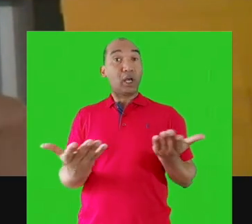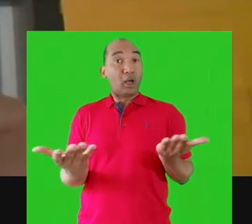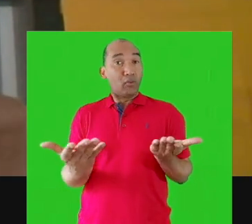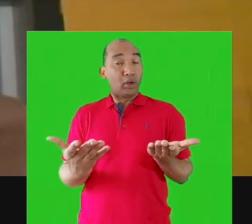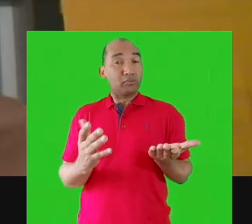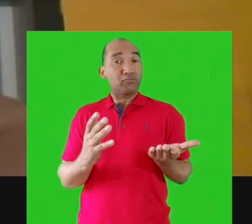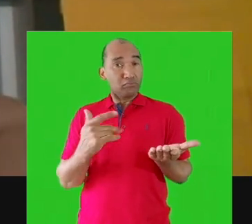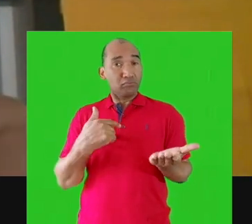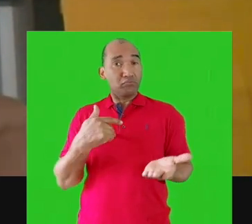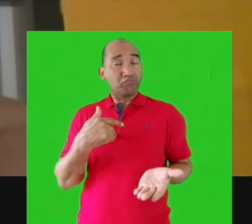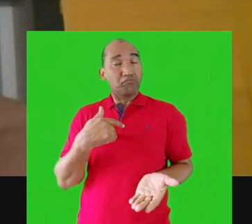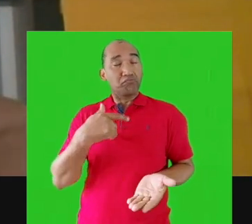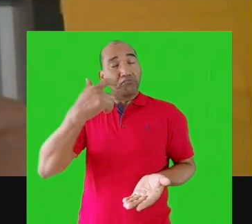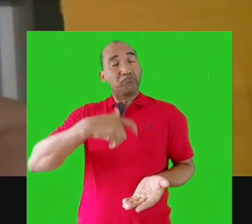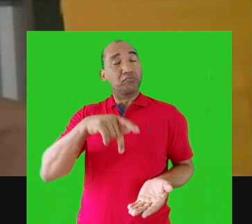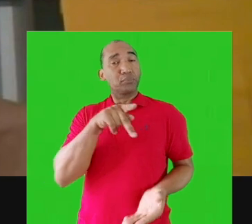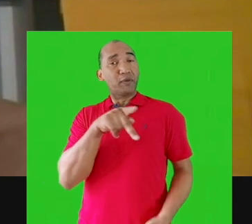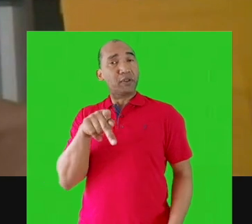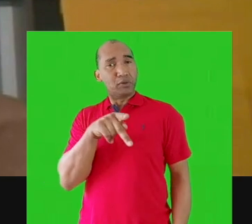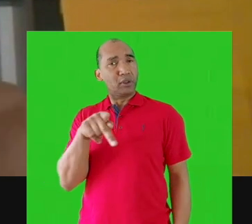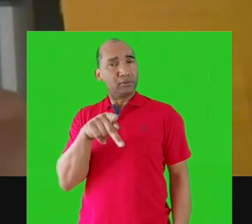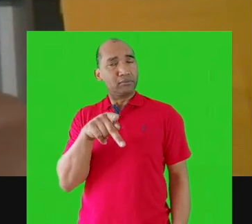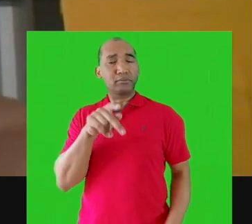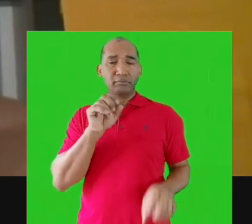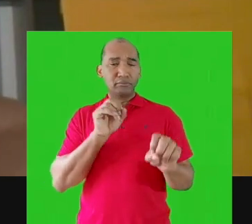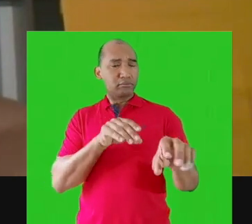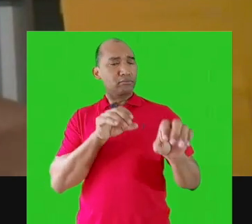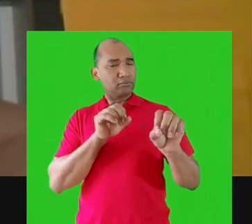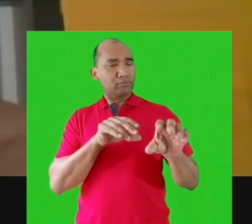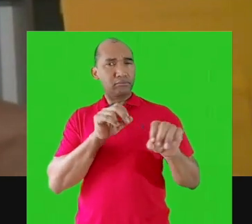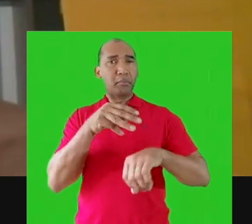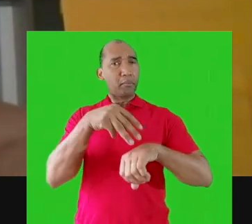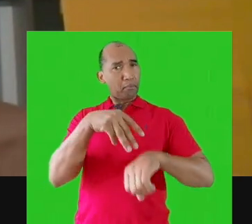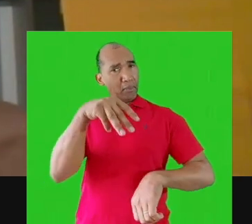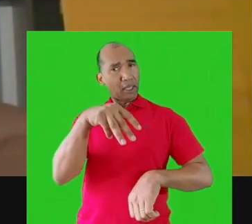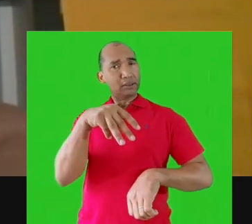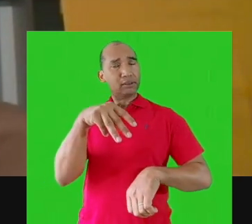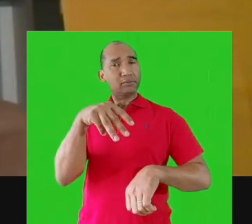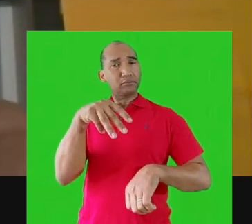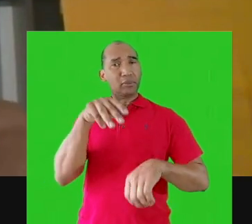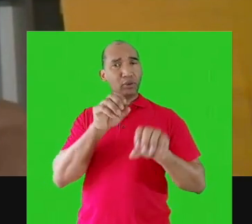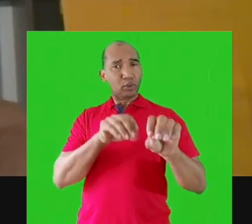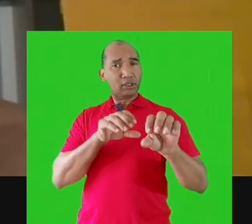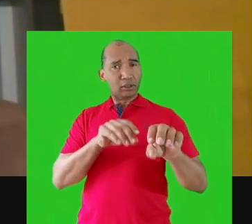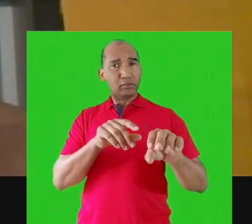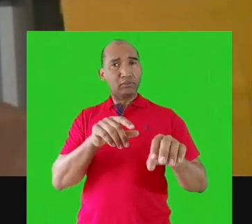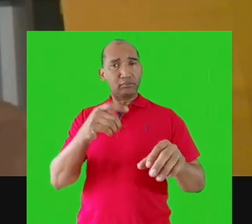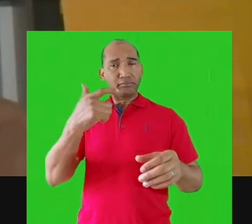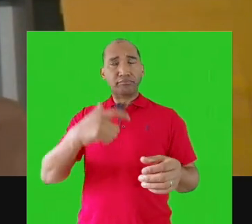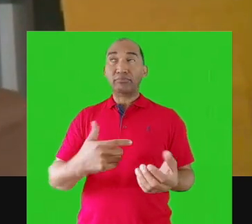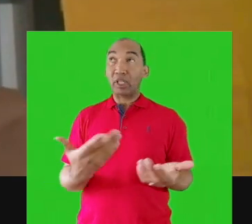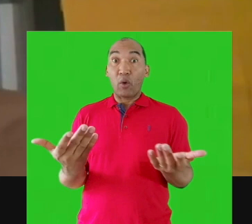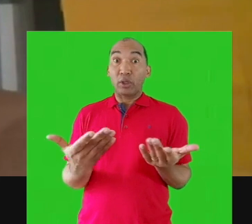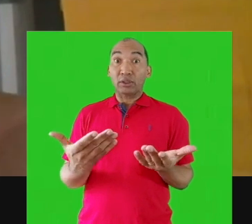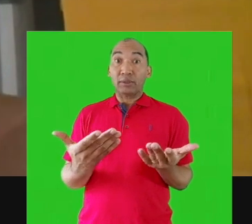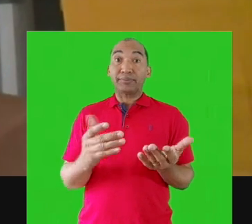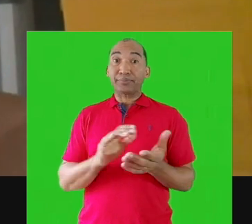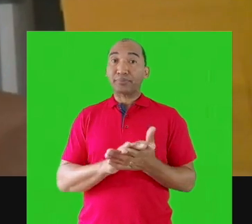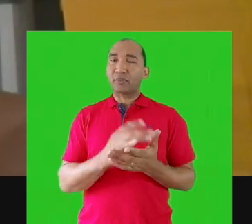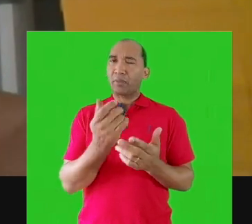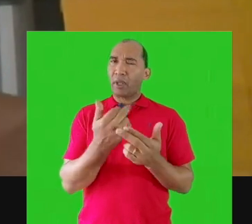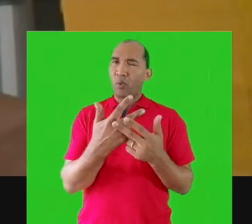sou travesti hoje como professora, como educadora, como mestre em educação que sou.